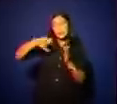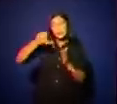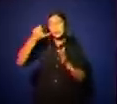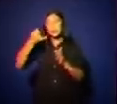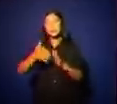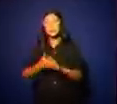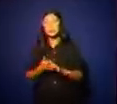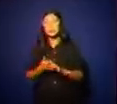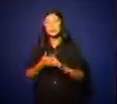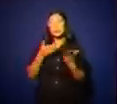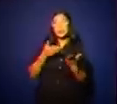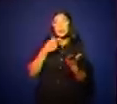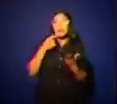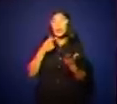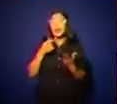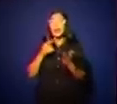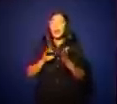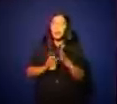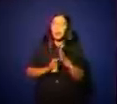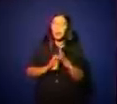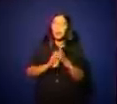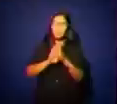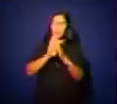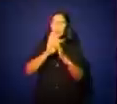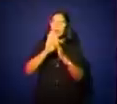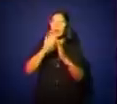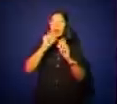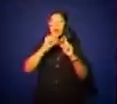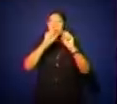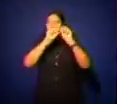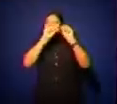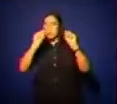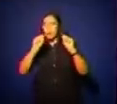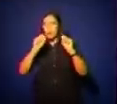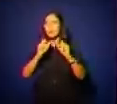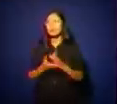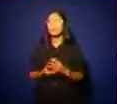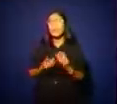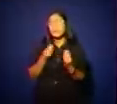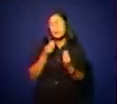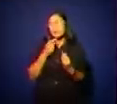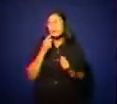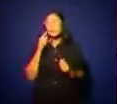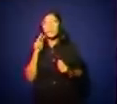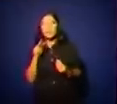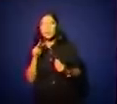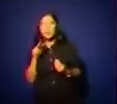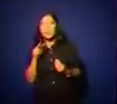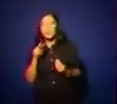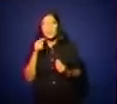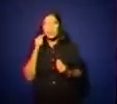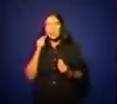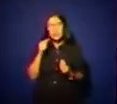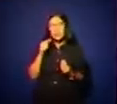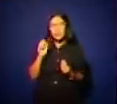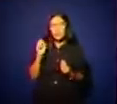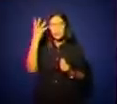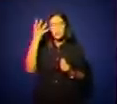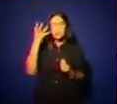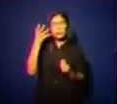na evolução do sistema você acha que em algum momento isso pode começar a acontecer mais